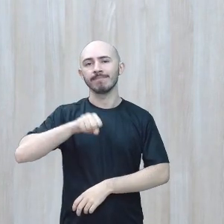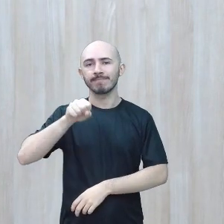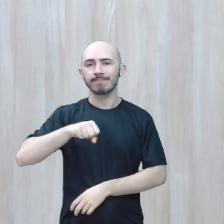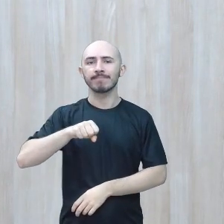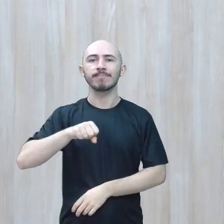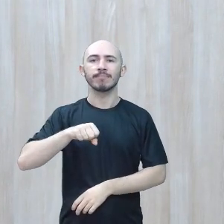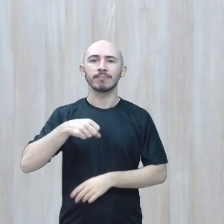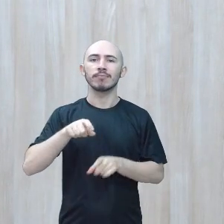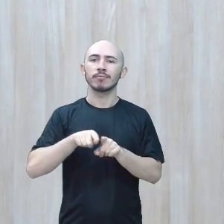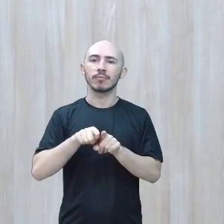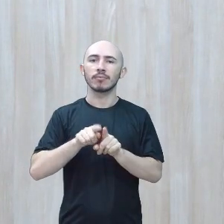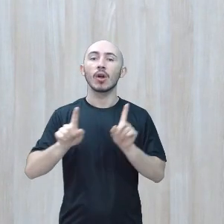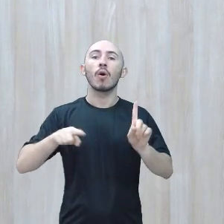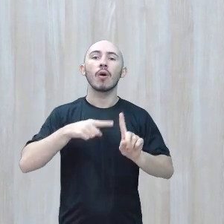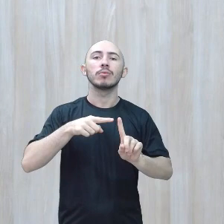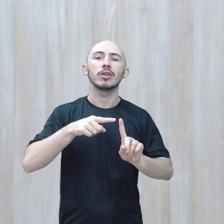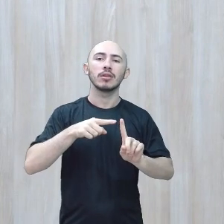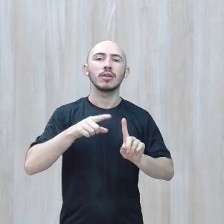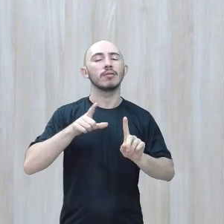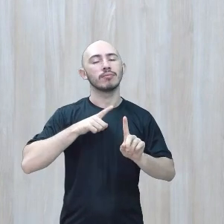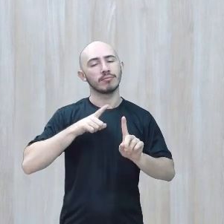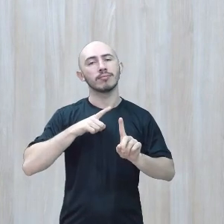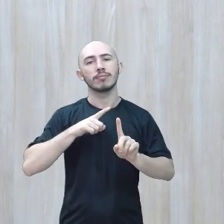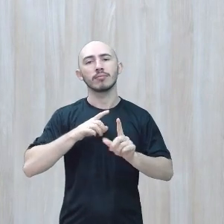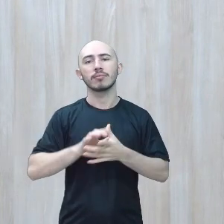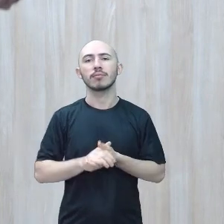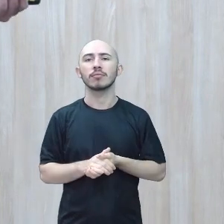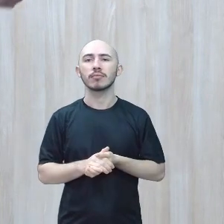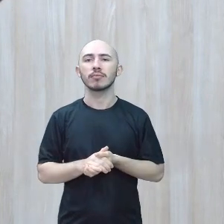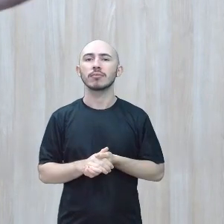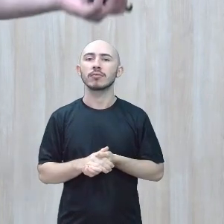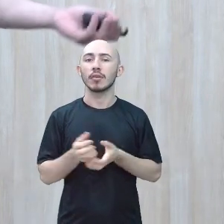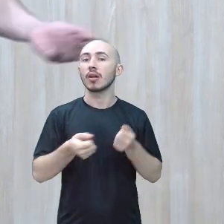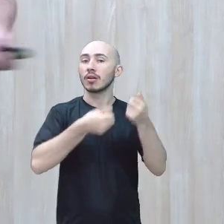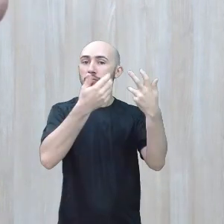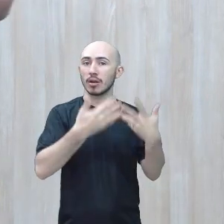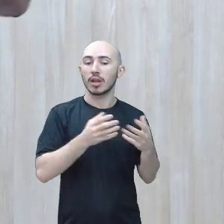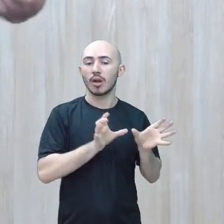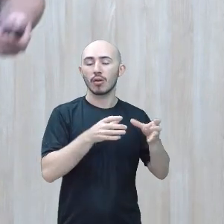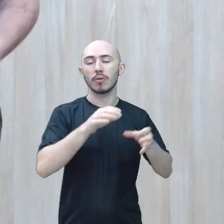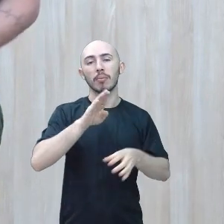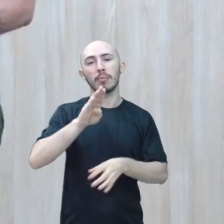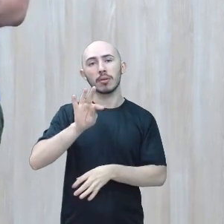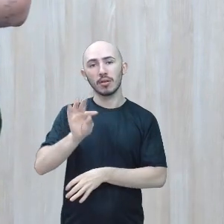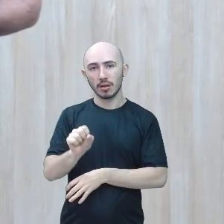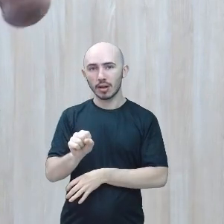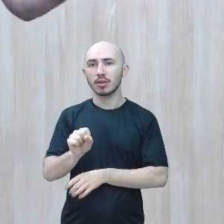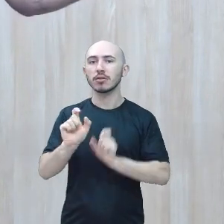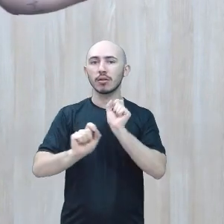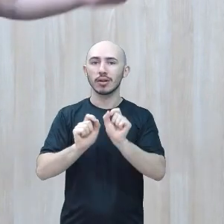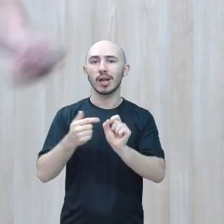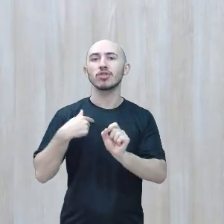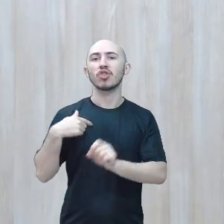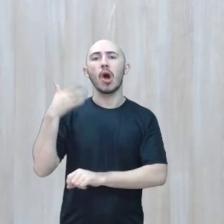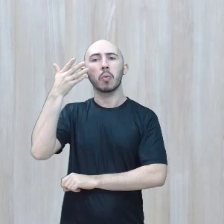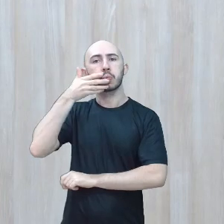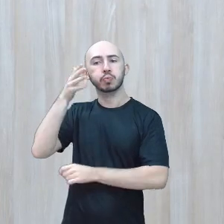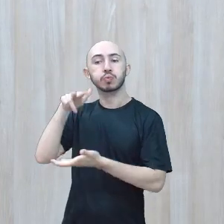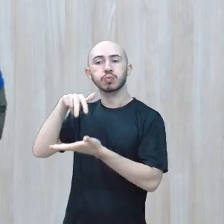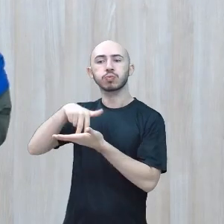e a moral que ele fica, né? Por exemplo, como eu falei, o BTS já foi fazer um discurso na ONU,